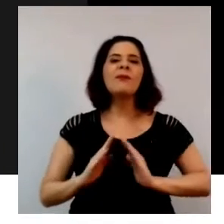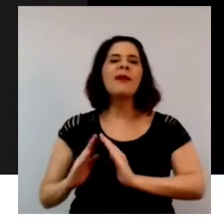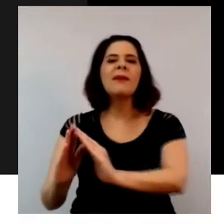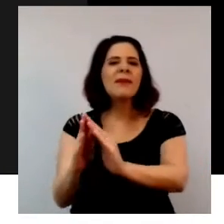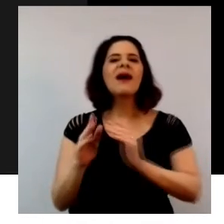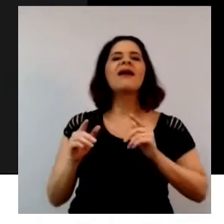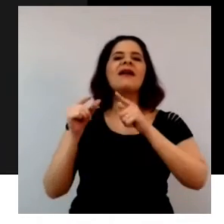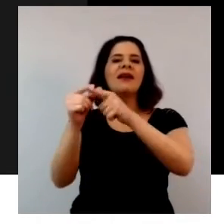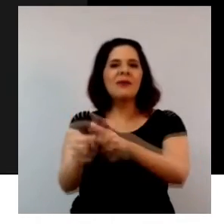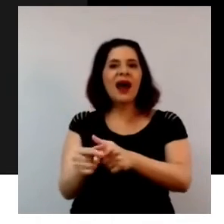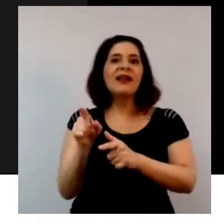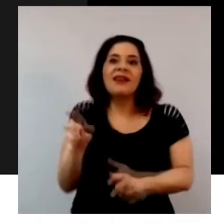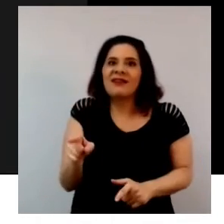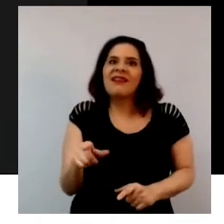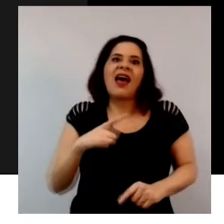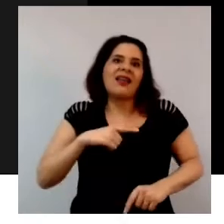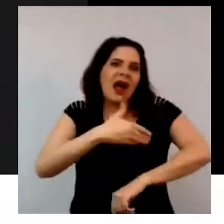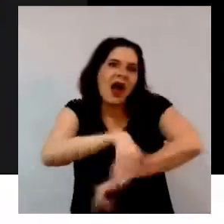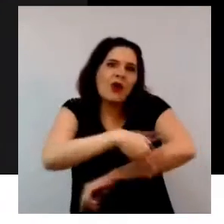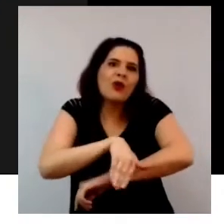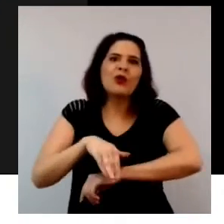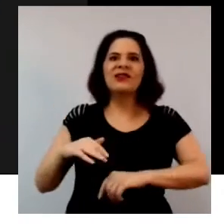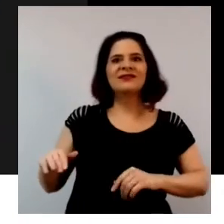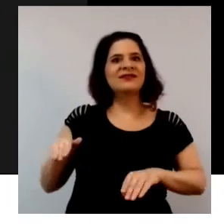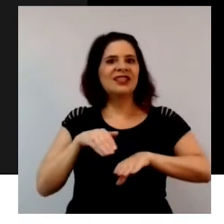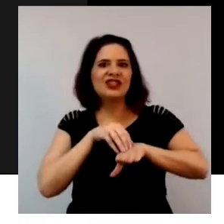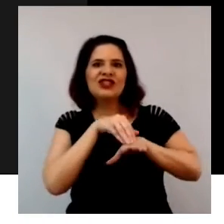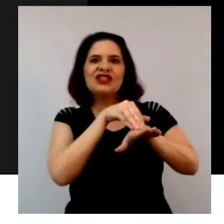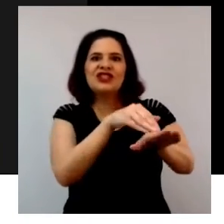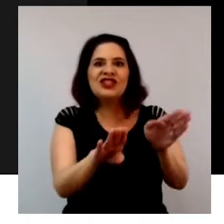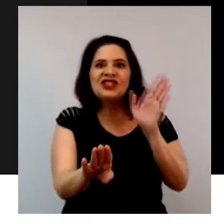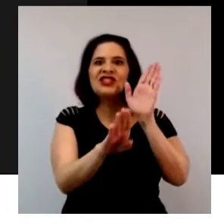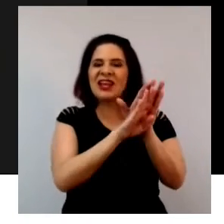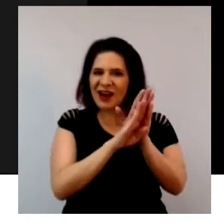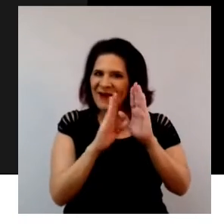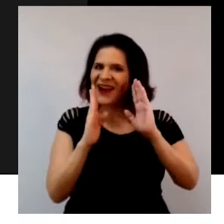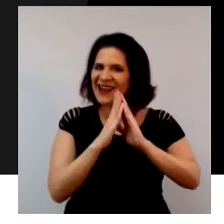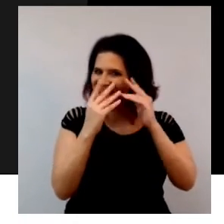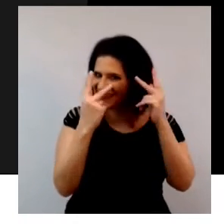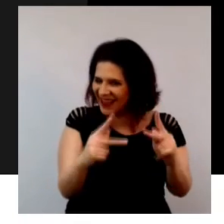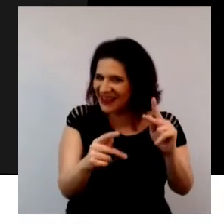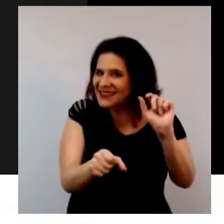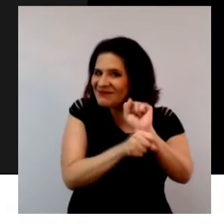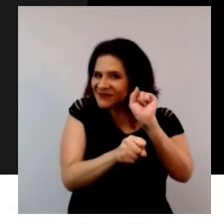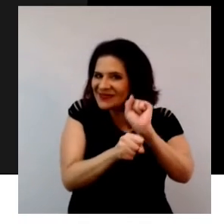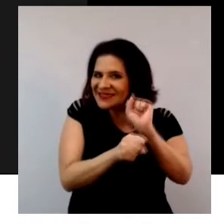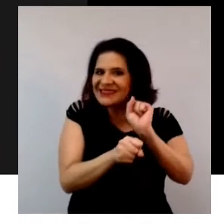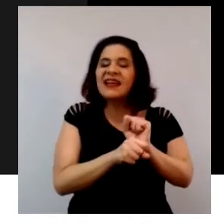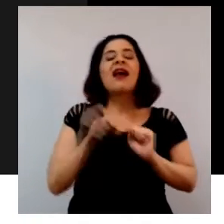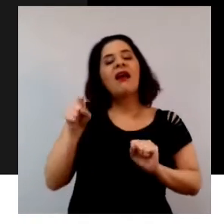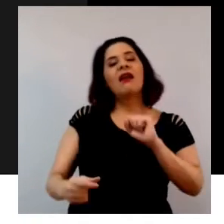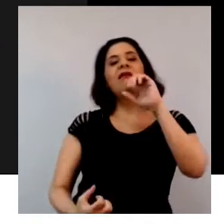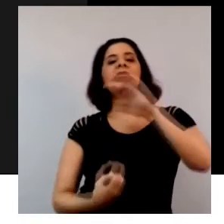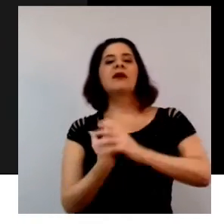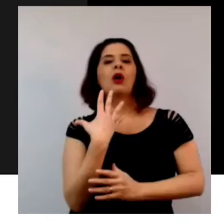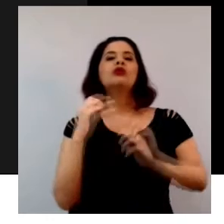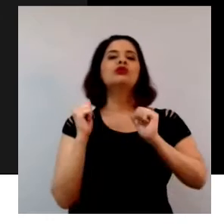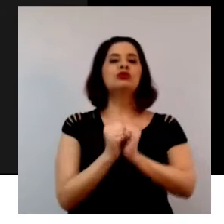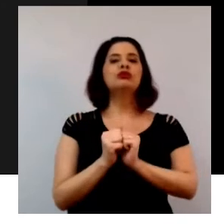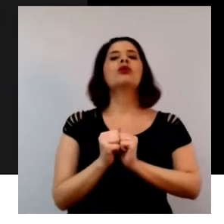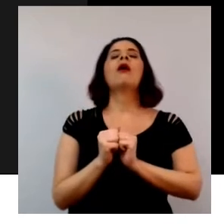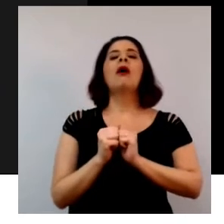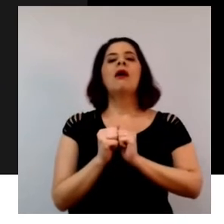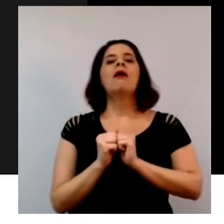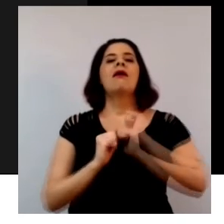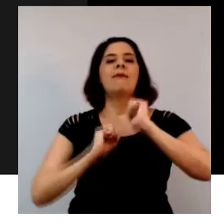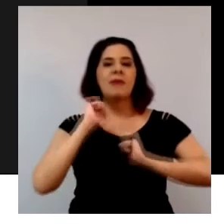chegando na casa dele. O Pedro é cofundador e editor-chefe do Alma Preta, ele é jornalista formado pela